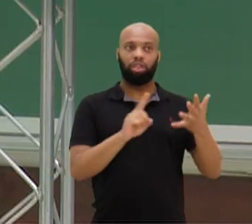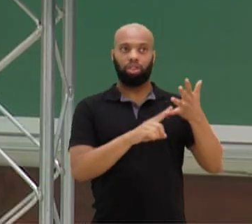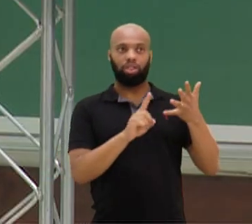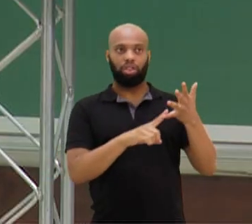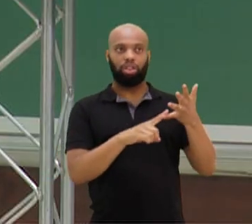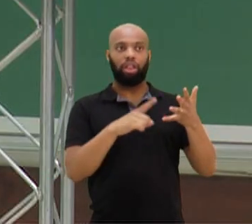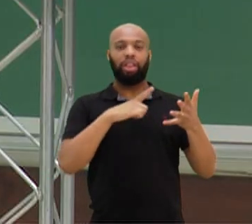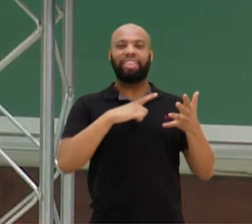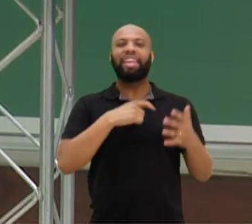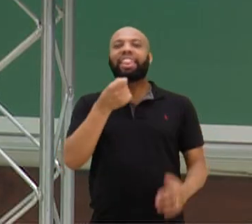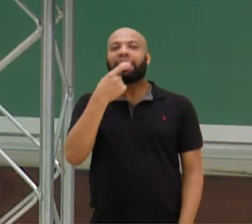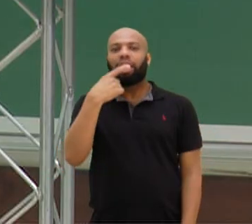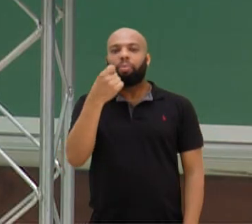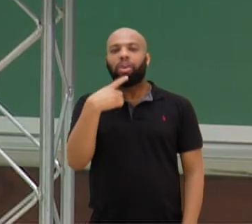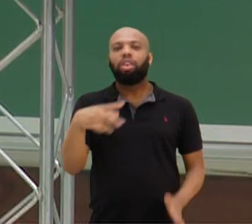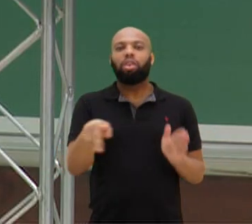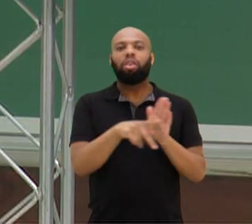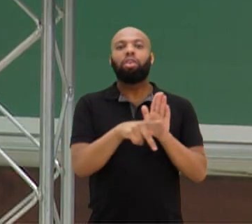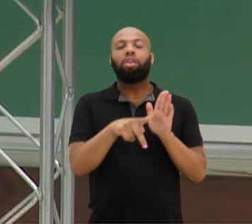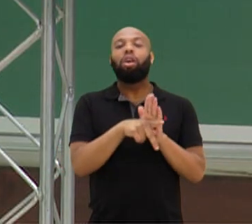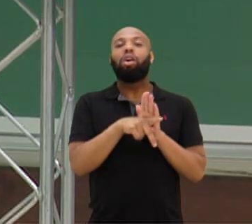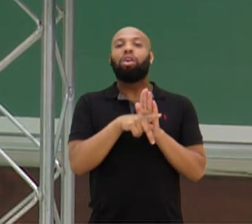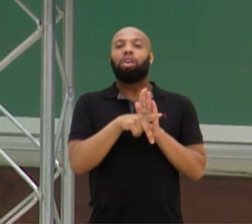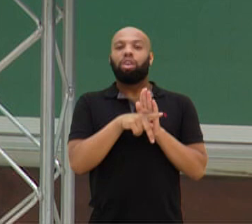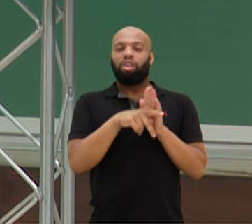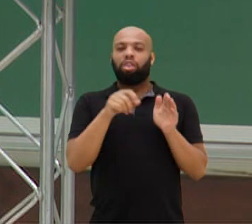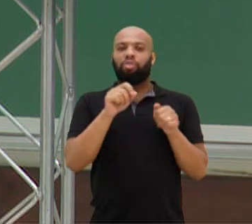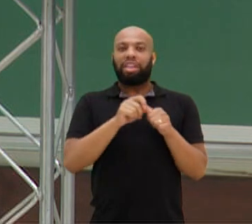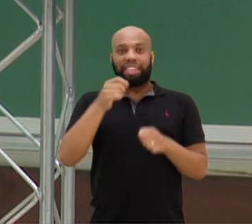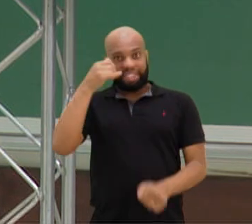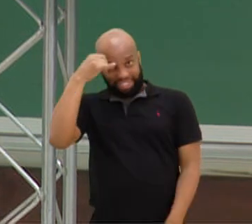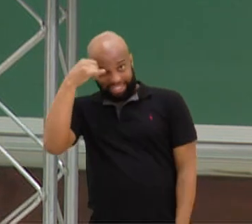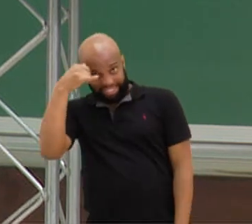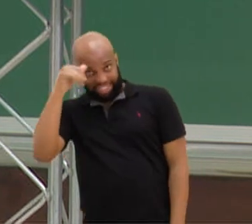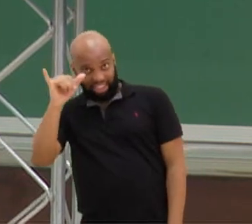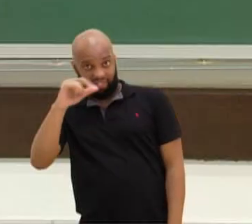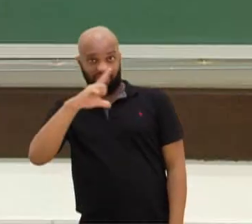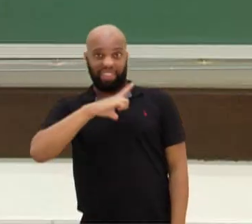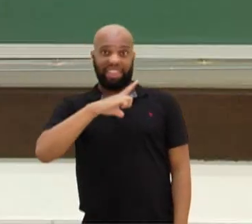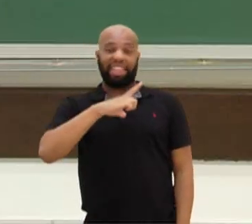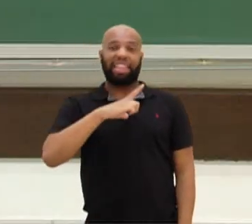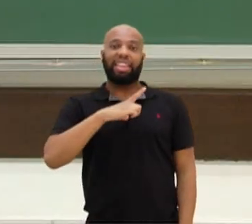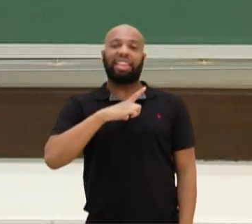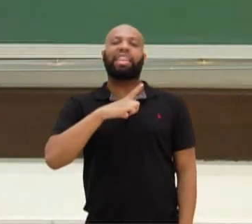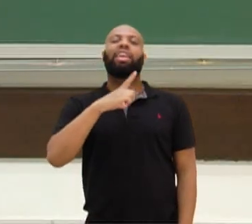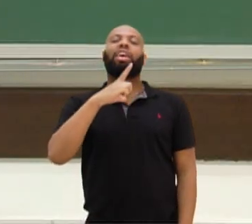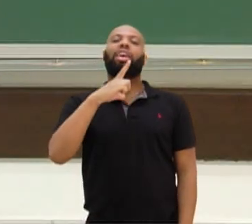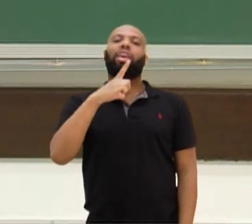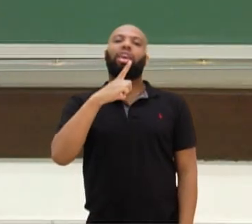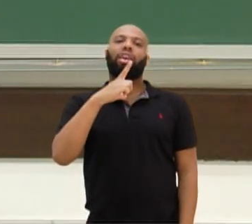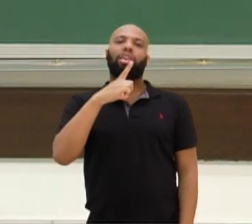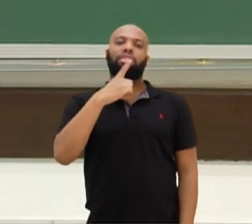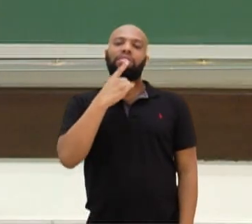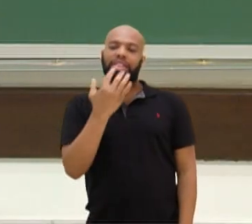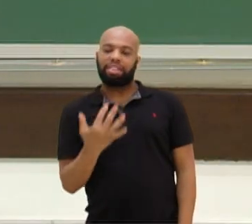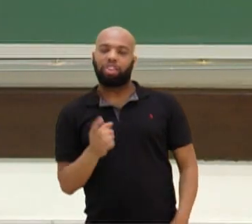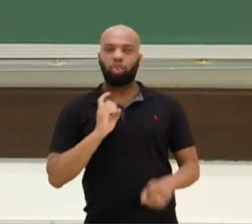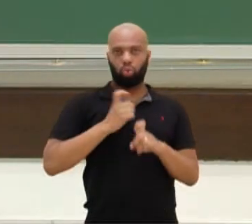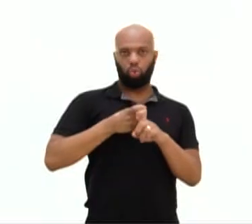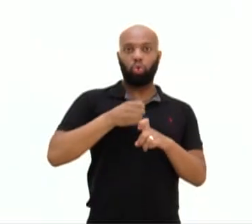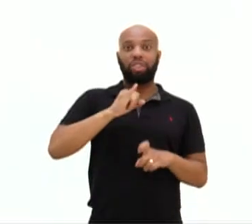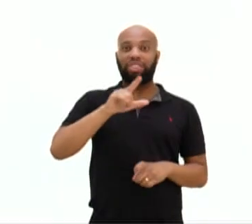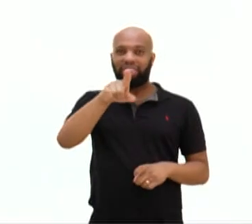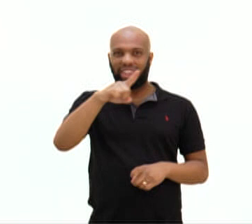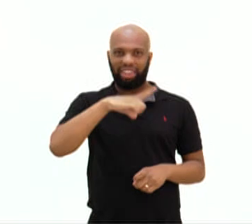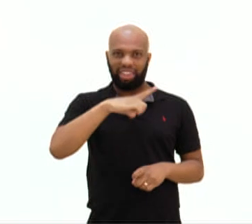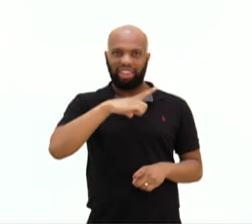de anticoagulantes. Anticoagulante, se você tiver, por exemplo, com dengue hemorrágica, vai te prejudicar bastante, inclusive, né? Então aqui,